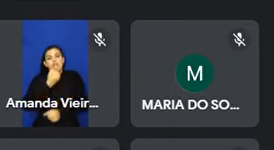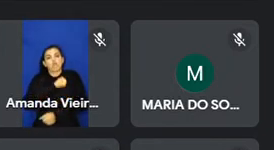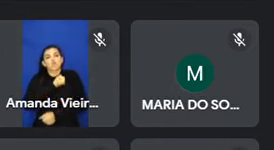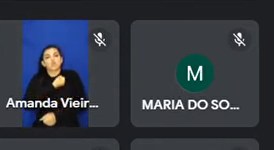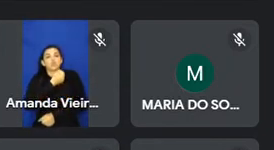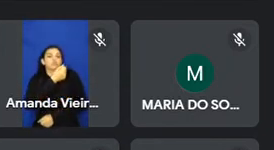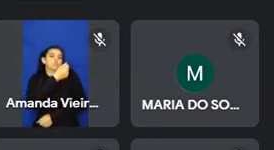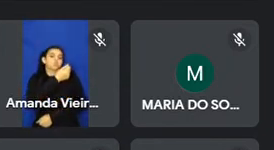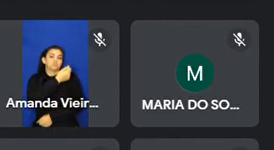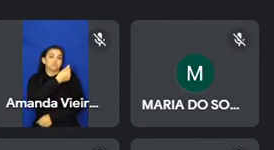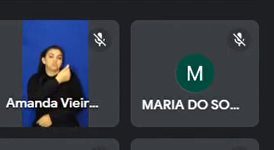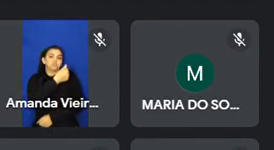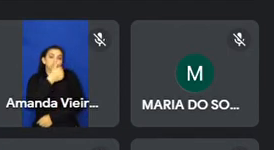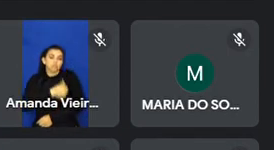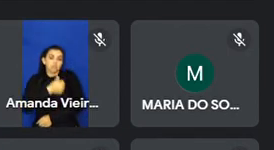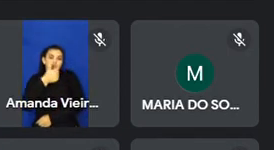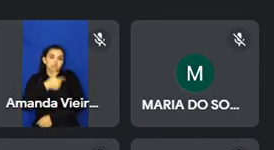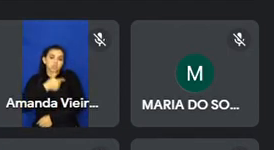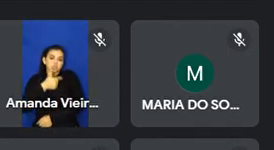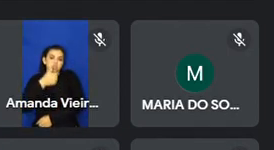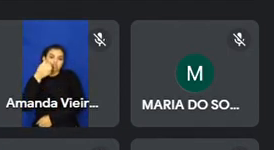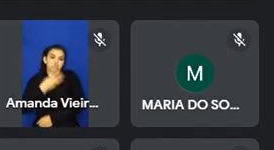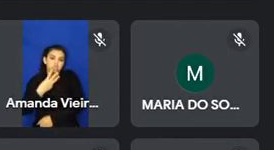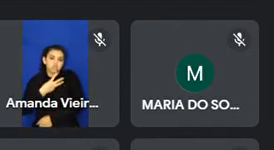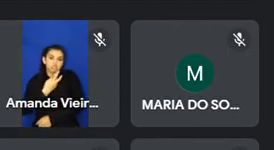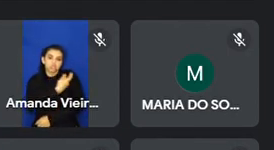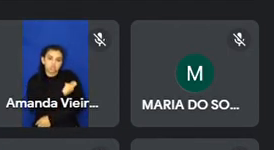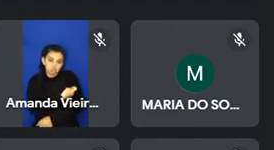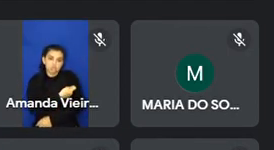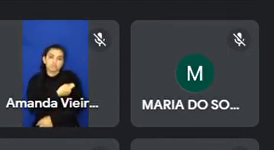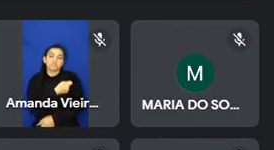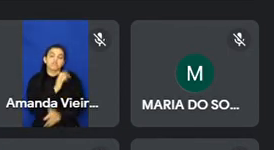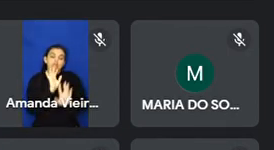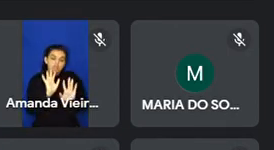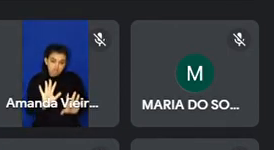segunda dose, terceira dose, no caso da vacinação,